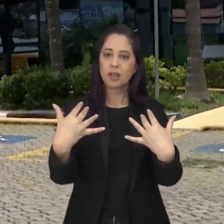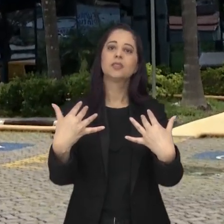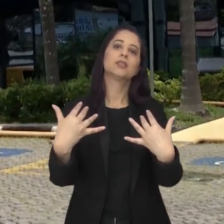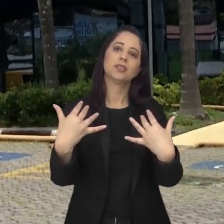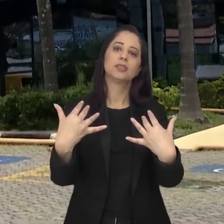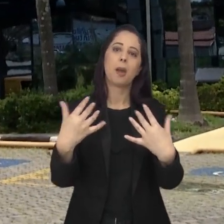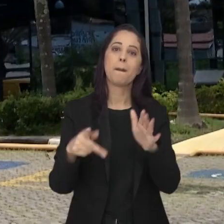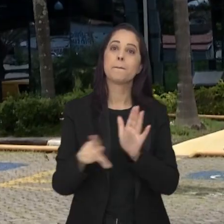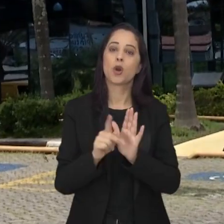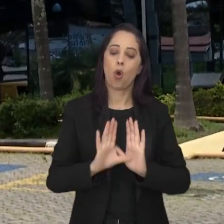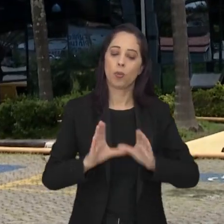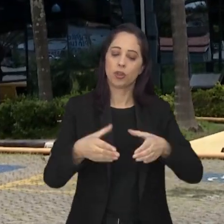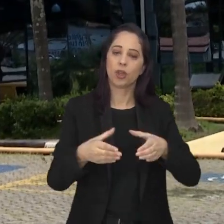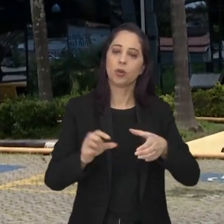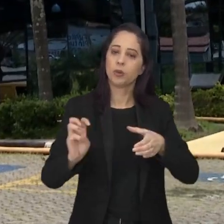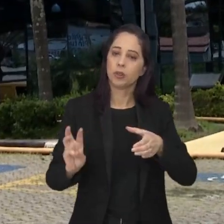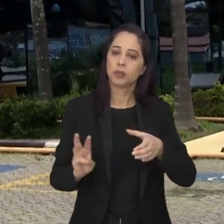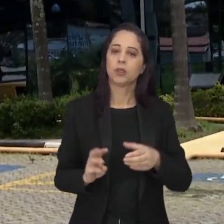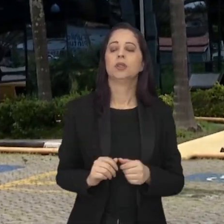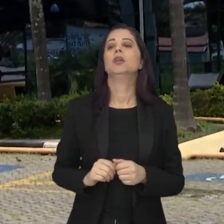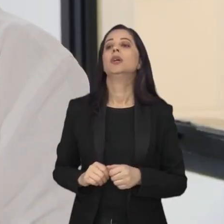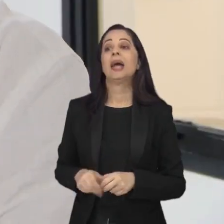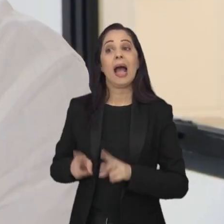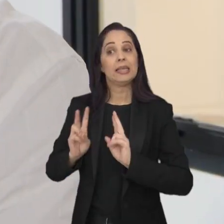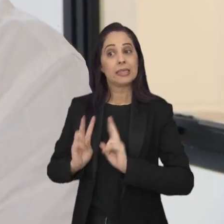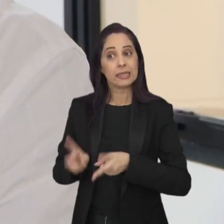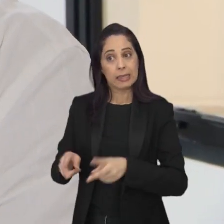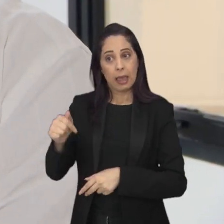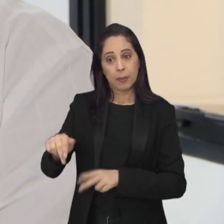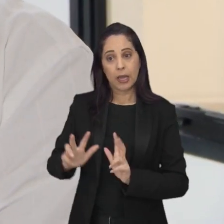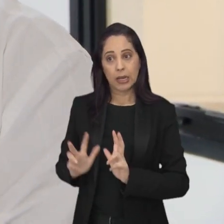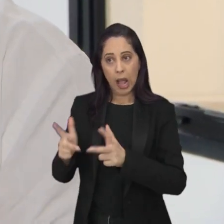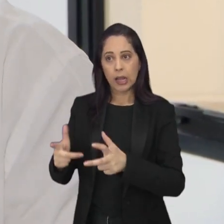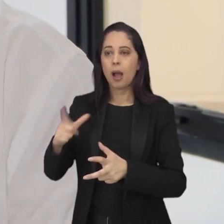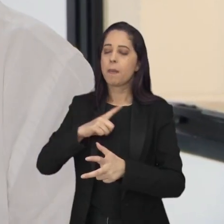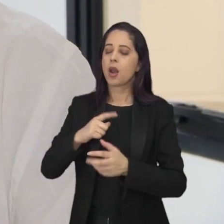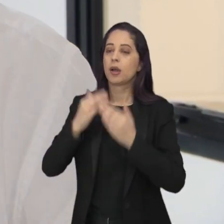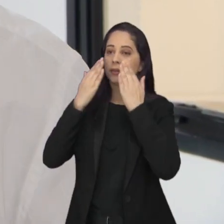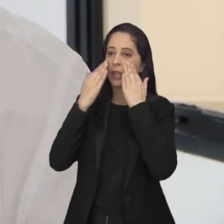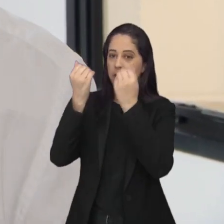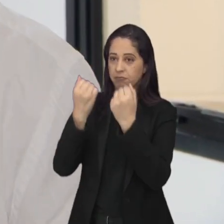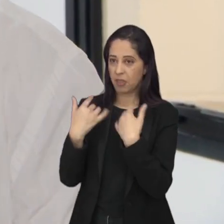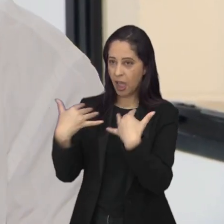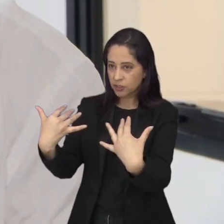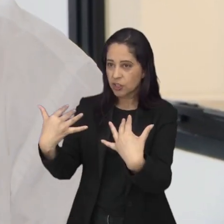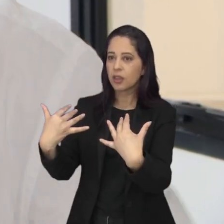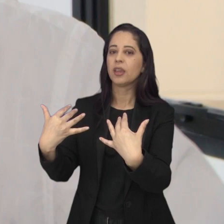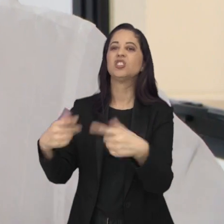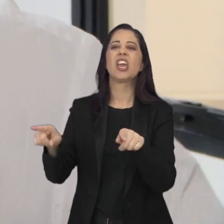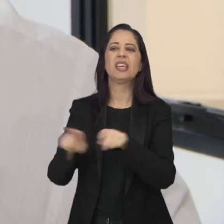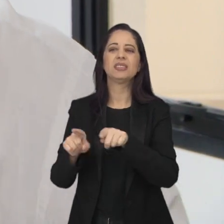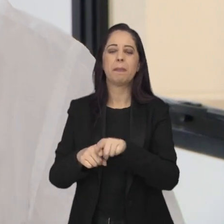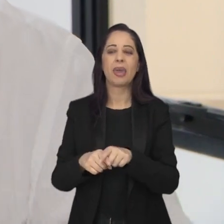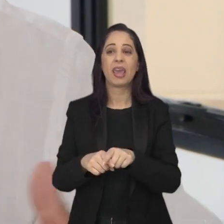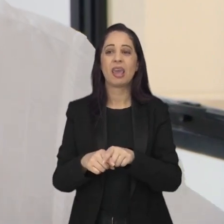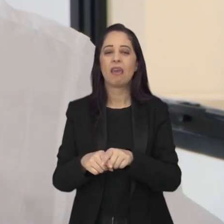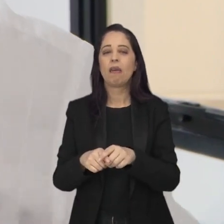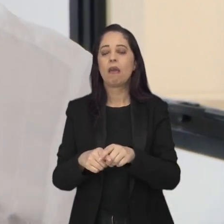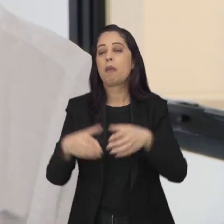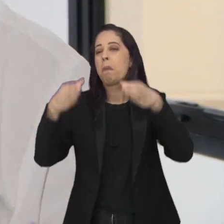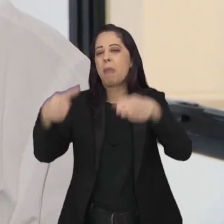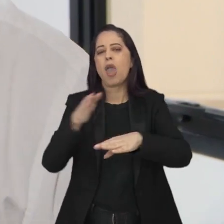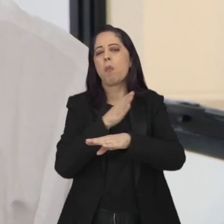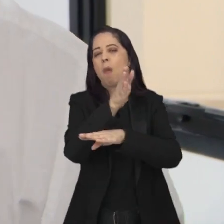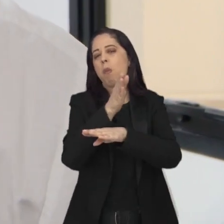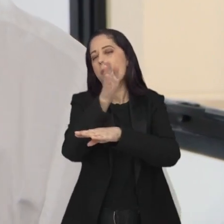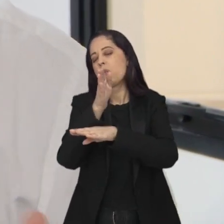Comissão de Economia, Finanças e Orçamento da Câmara. Nós fazemos aqui na Câmara audiências públicas, não só aqui, mas por toda a